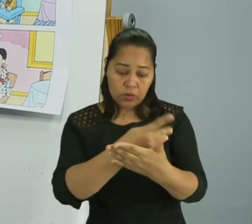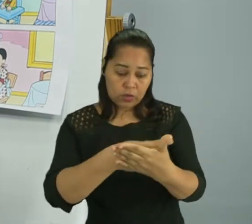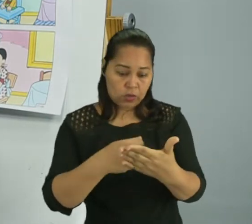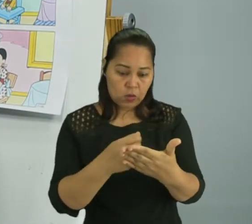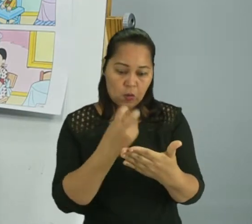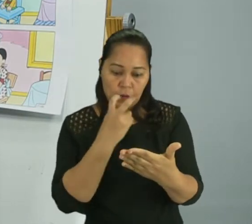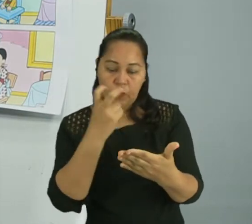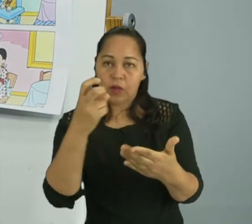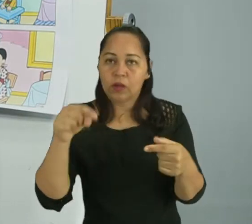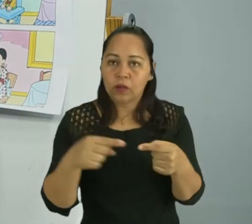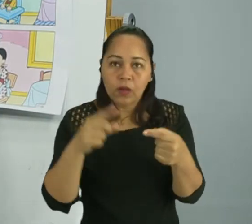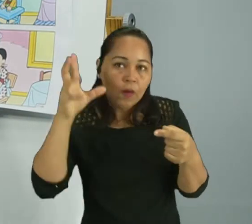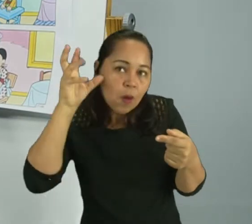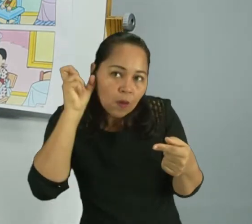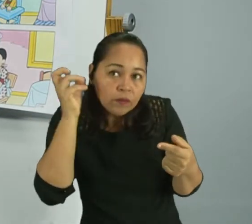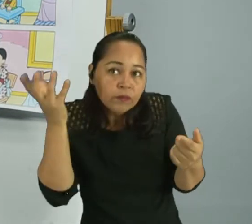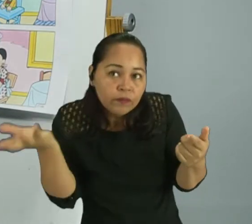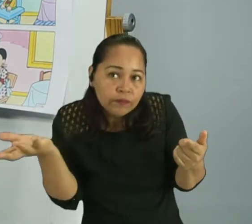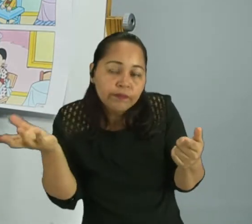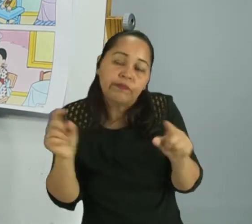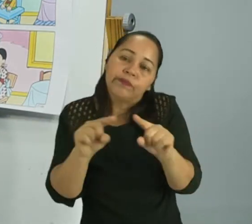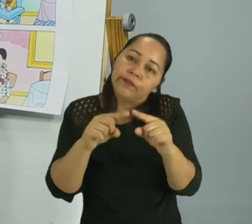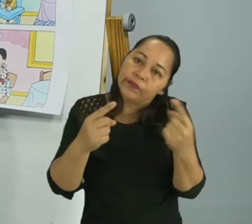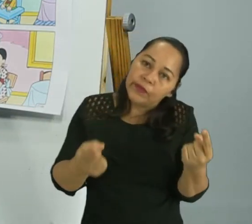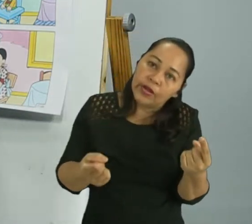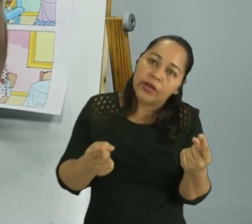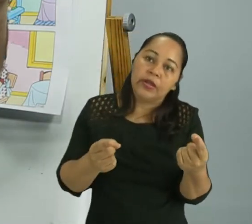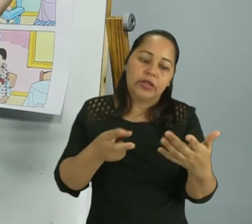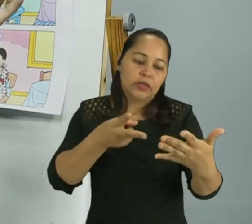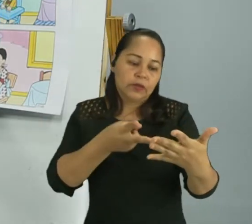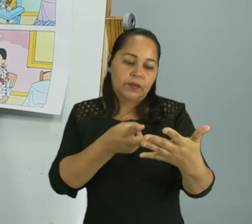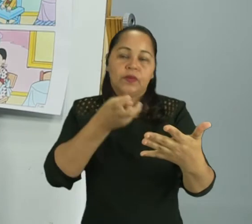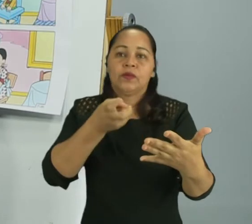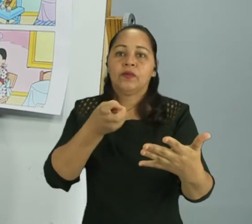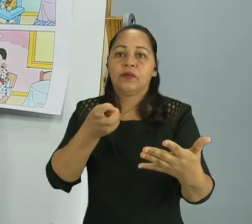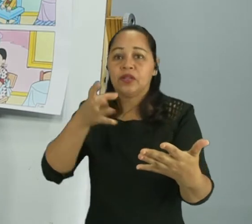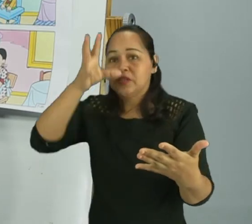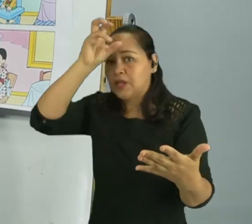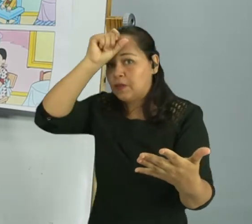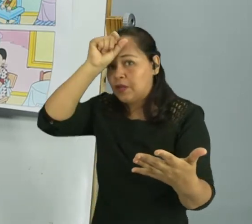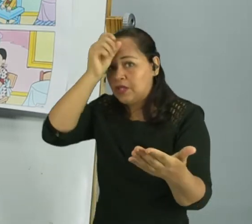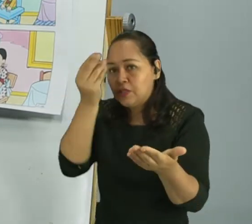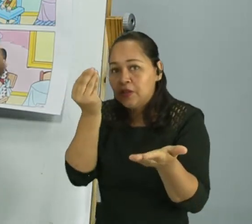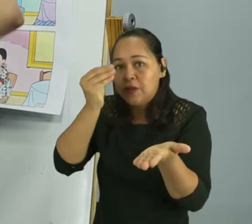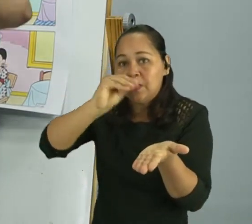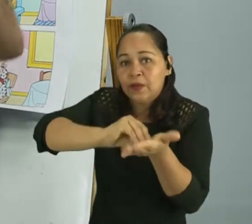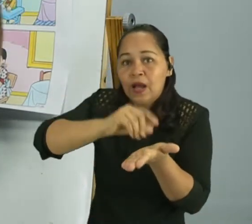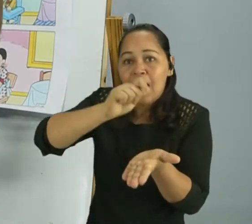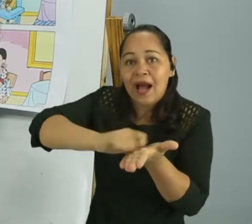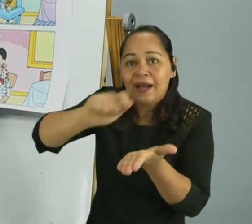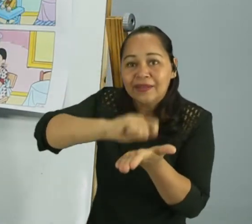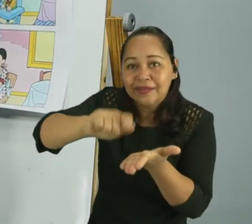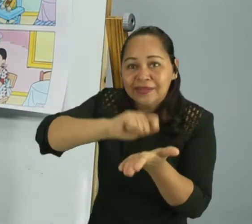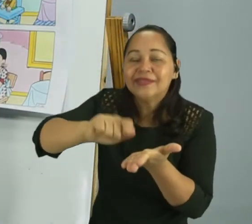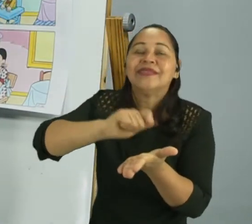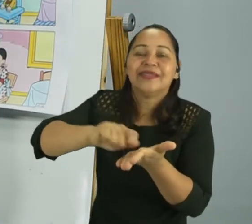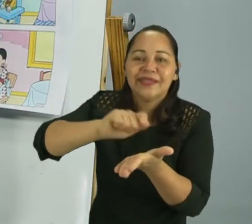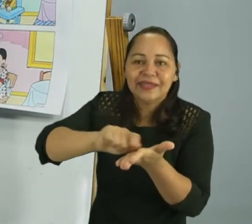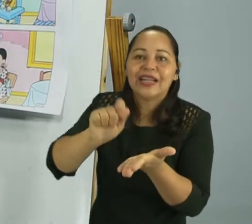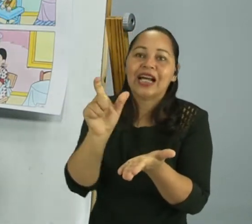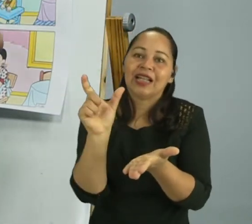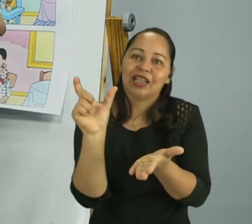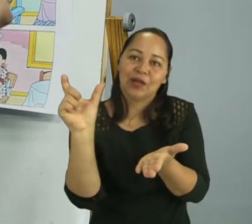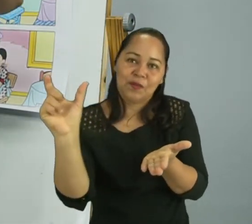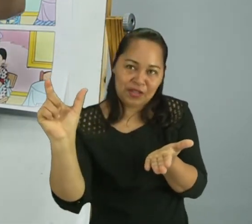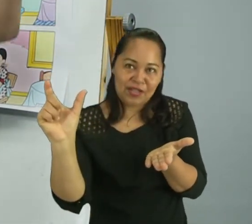automaticamente, quando você lê o gibi e tem lá uma onomatopeia, bum! Você automaticamente lê como se fosse aquele barulho.